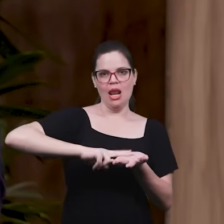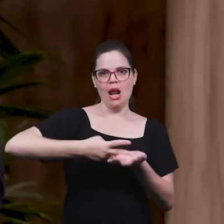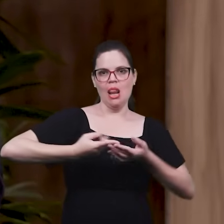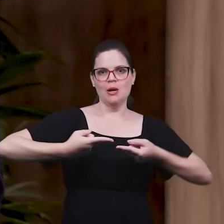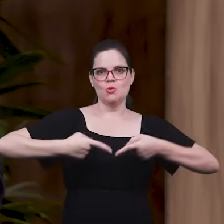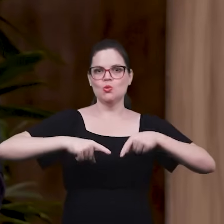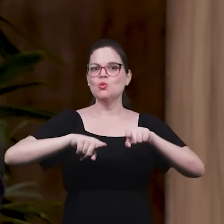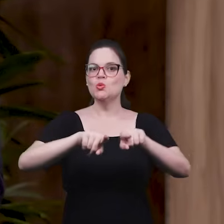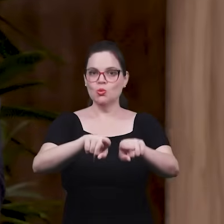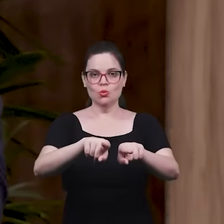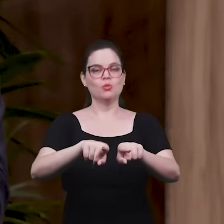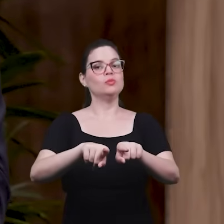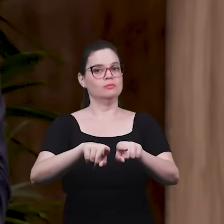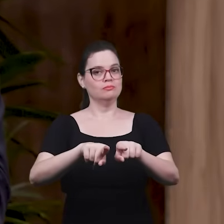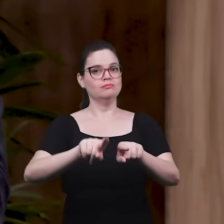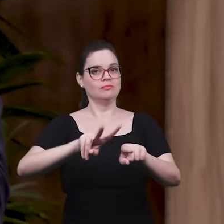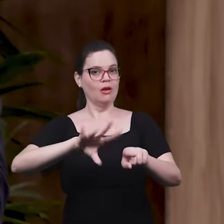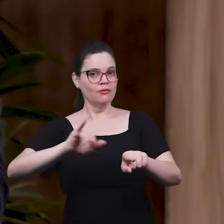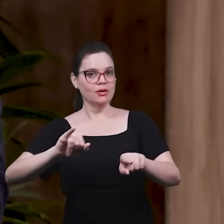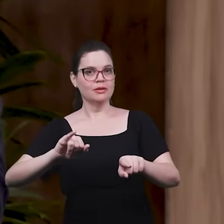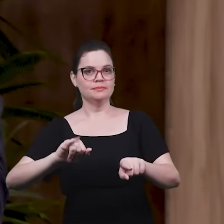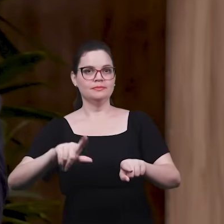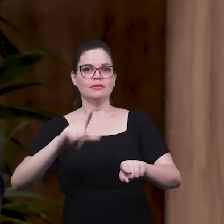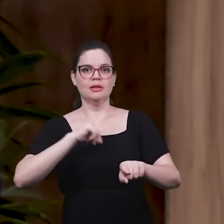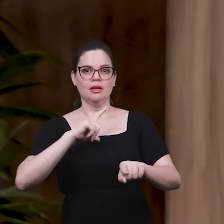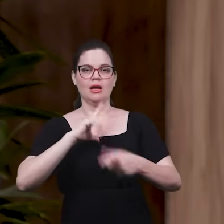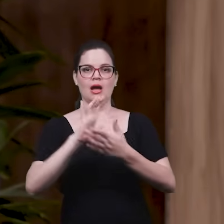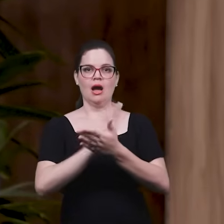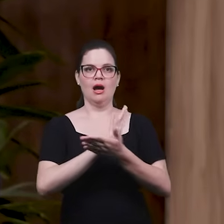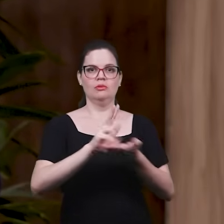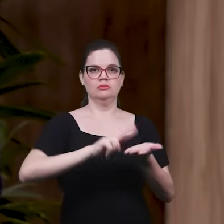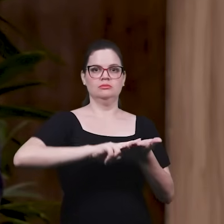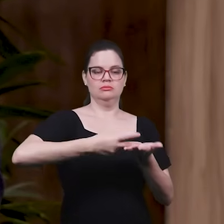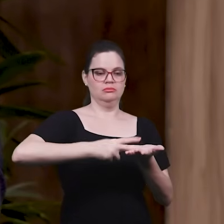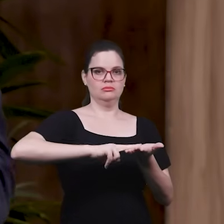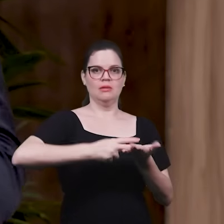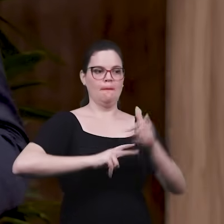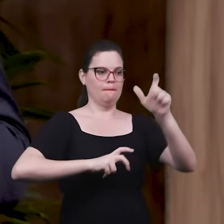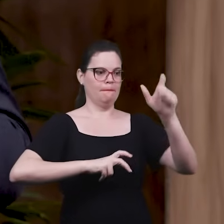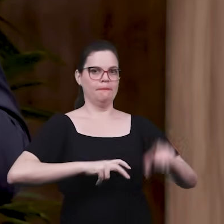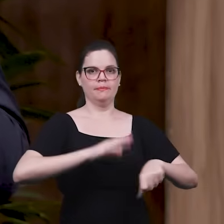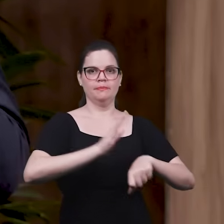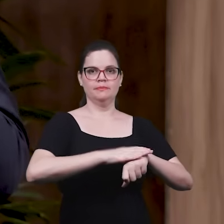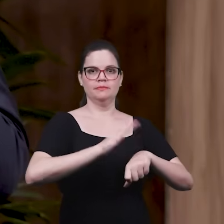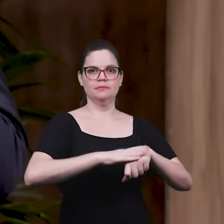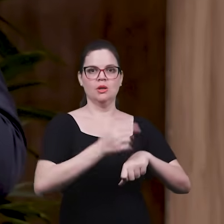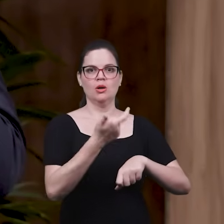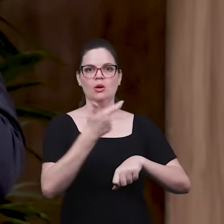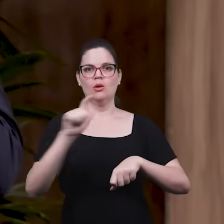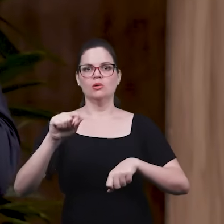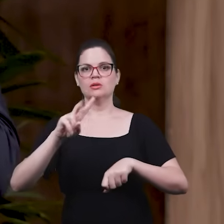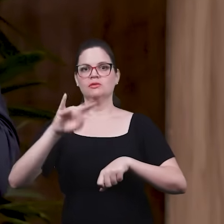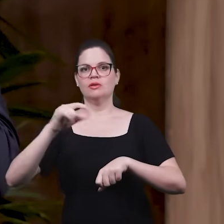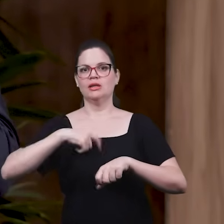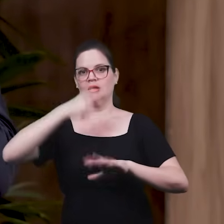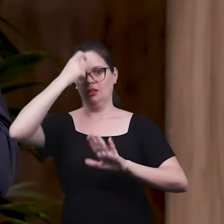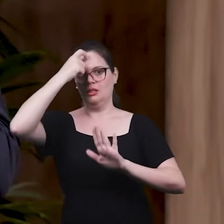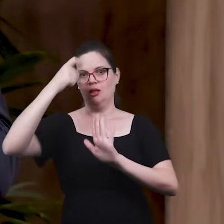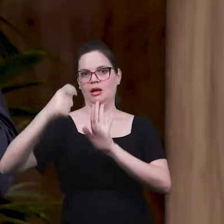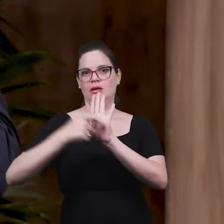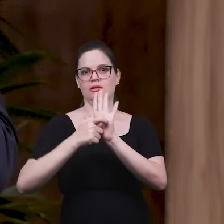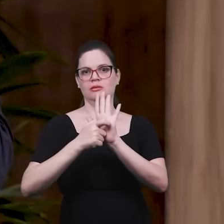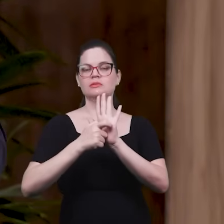simultânea. Alguns estarão ali traduzindo, intérpretes, outros receberão